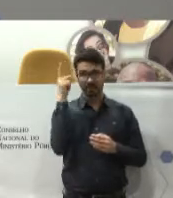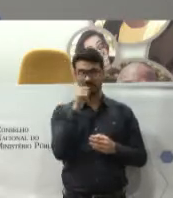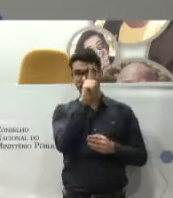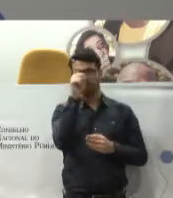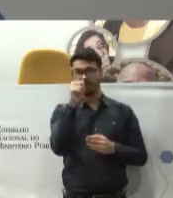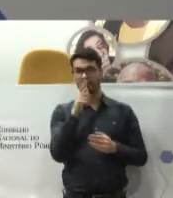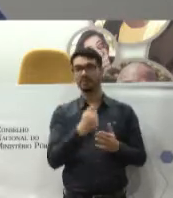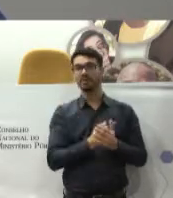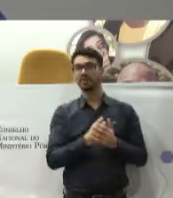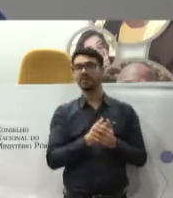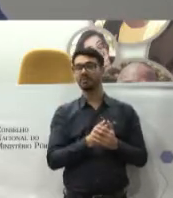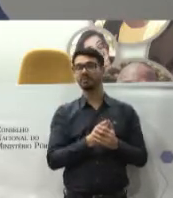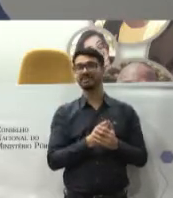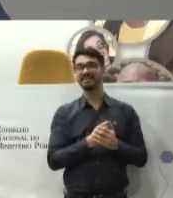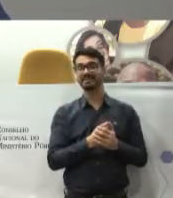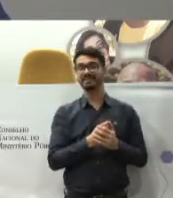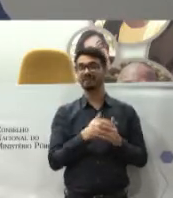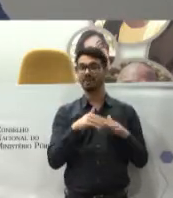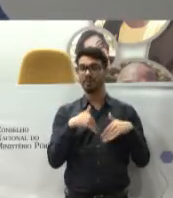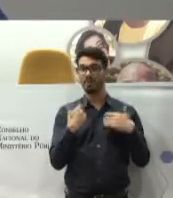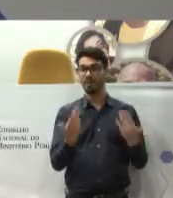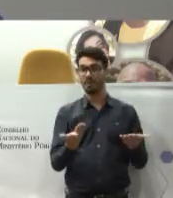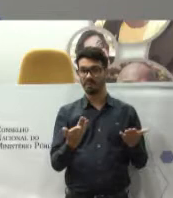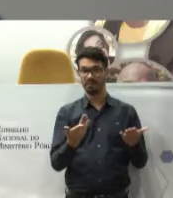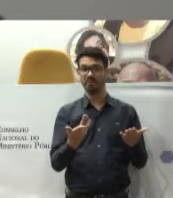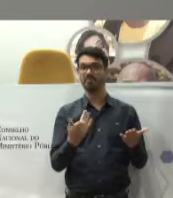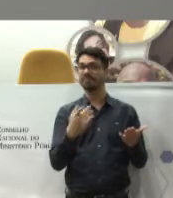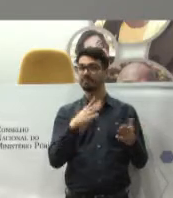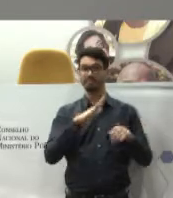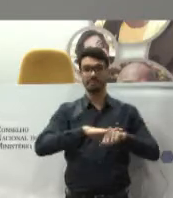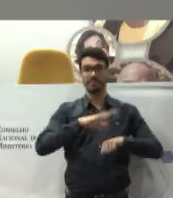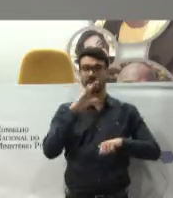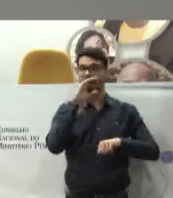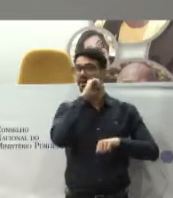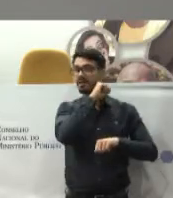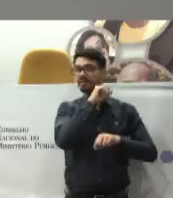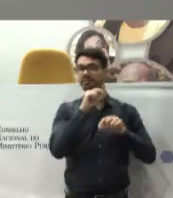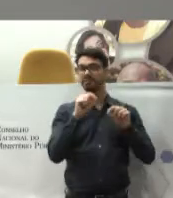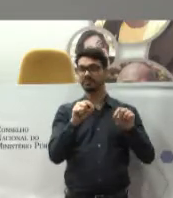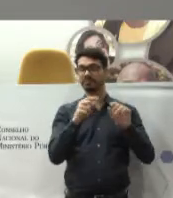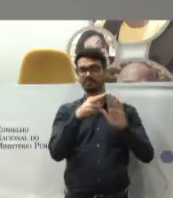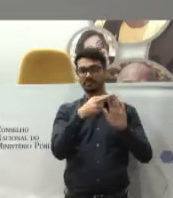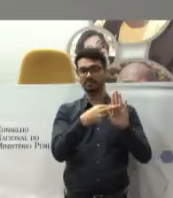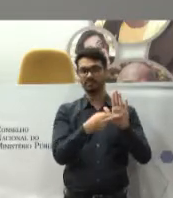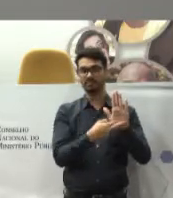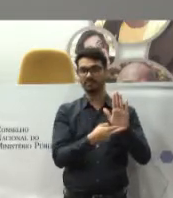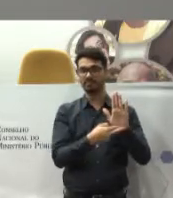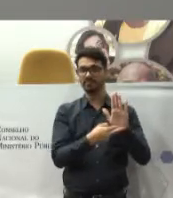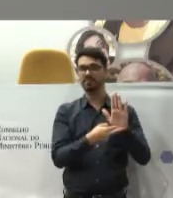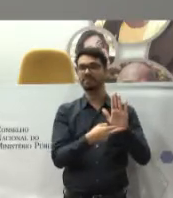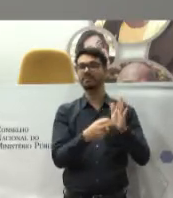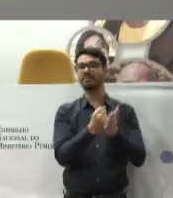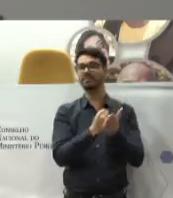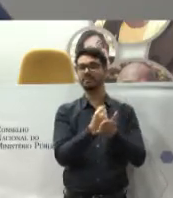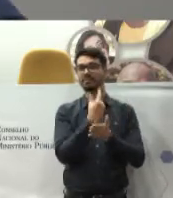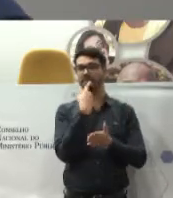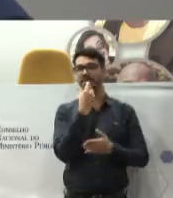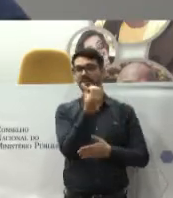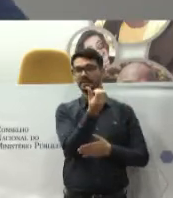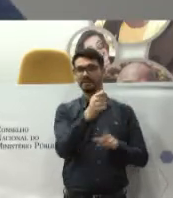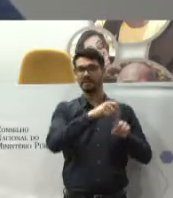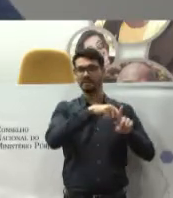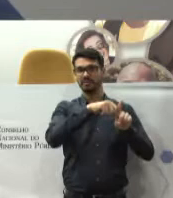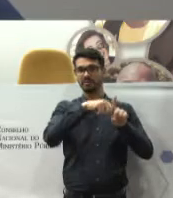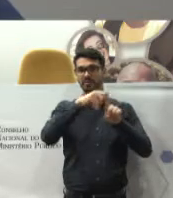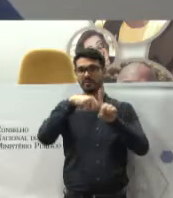Foi, foi o momento que a Conitec foi mais ágil na padronização de uma medicação. Em 6 meses, ela